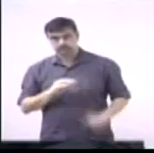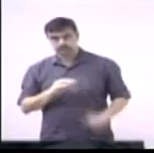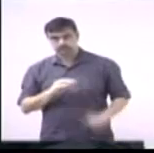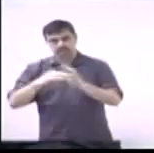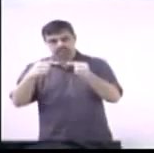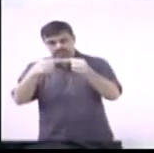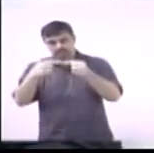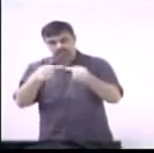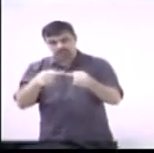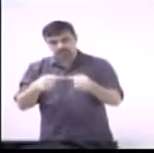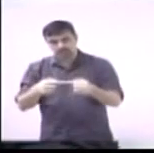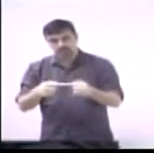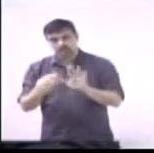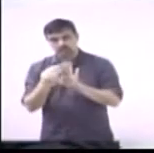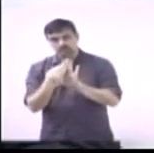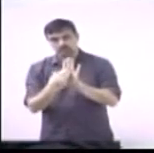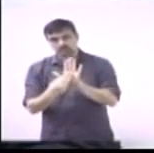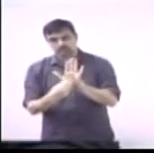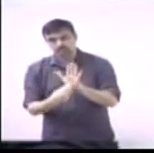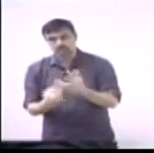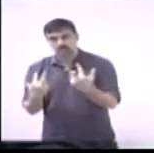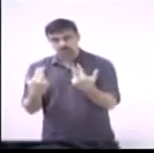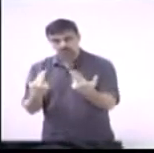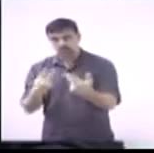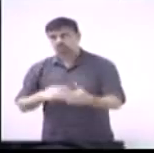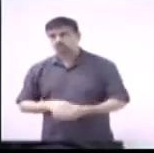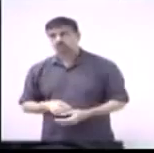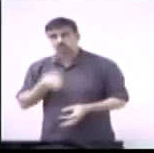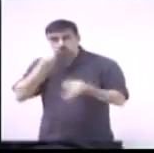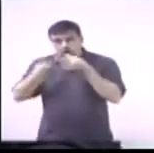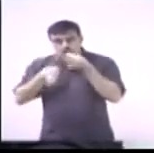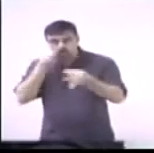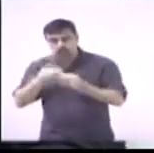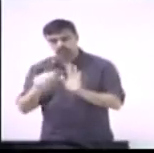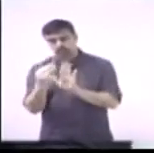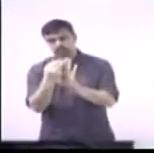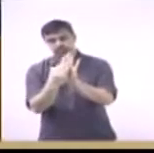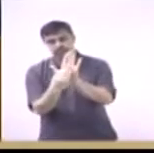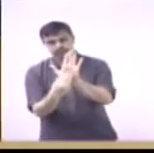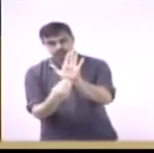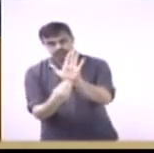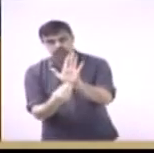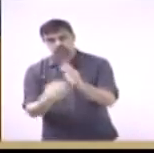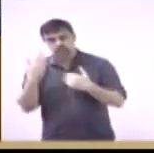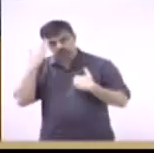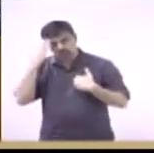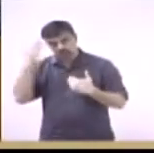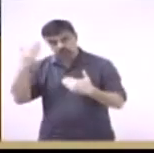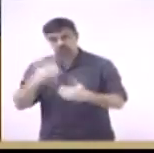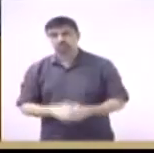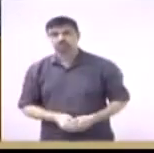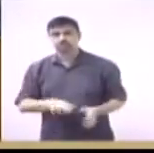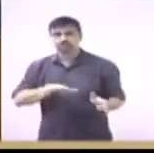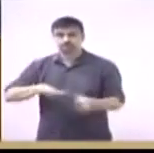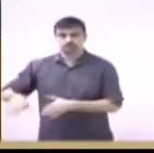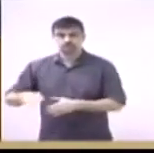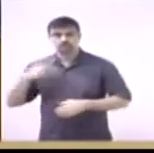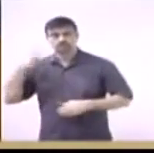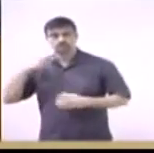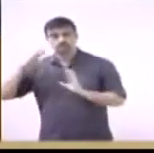segundo as indicações que eles propuseram aqui. Parabéns, obrigado. Com a palavra o vereador Zé